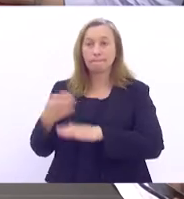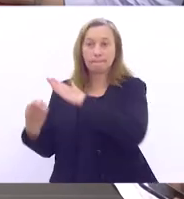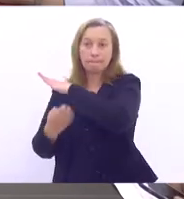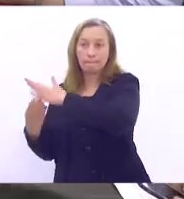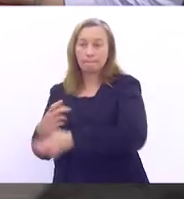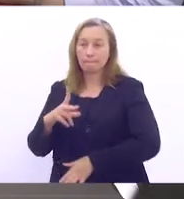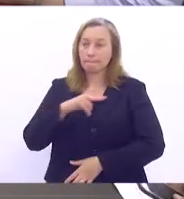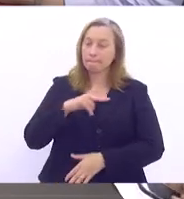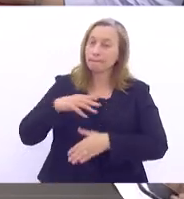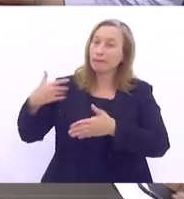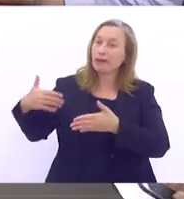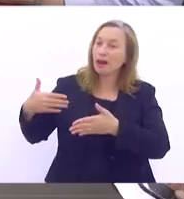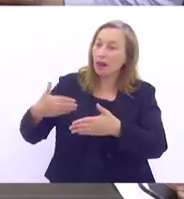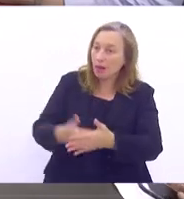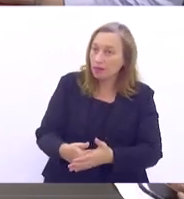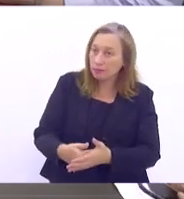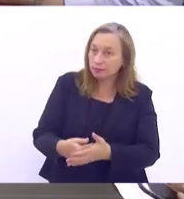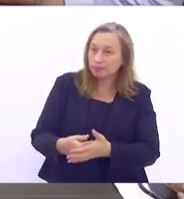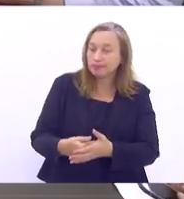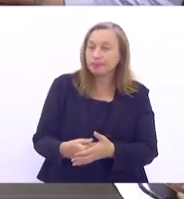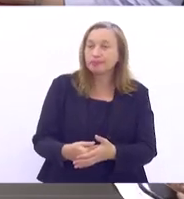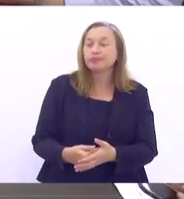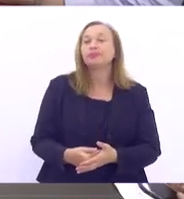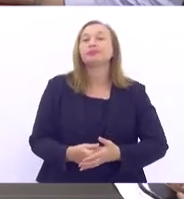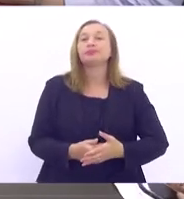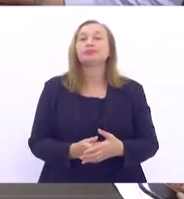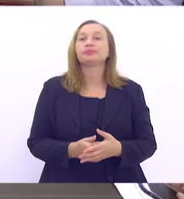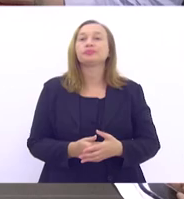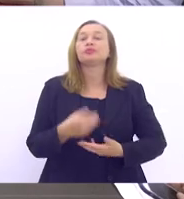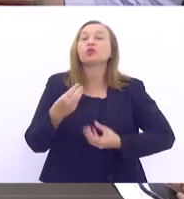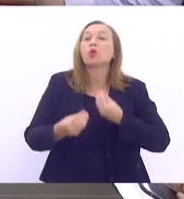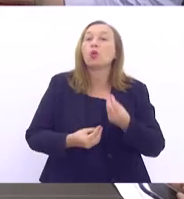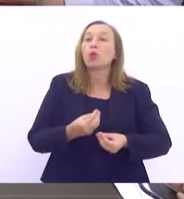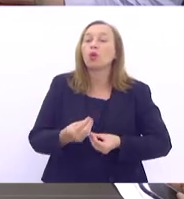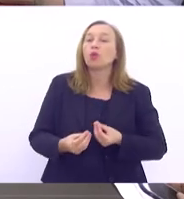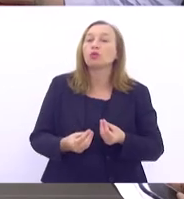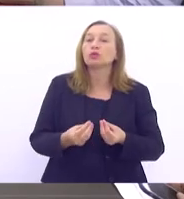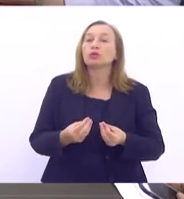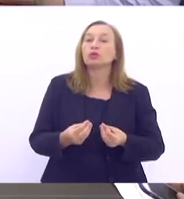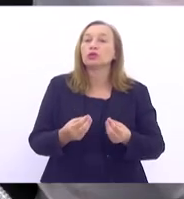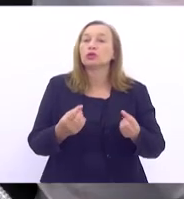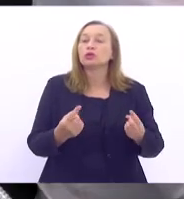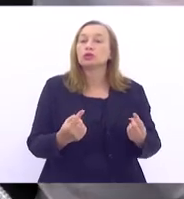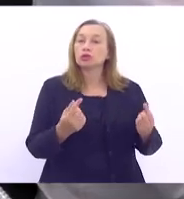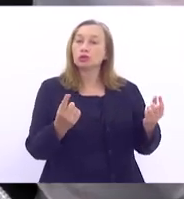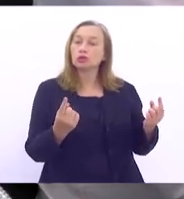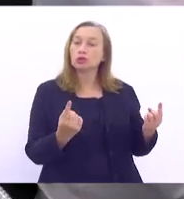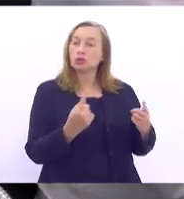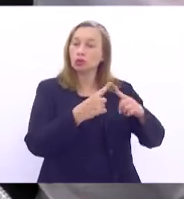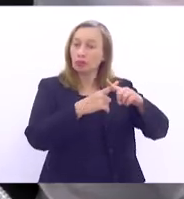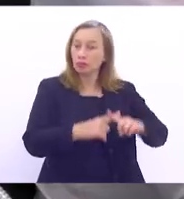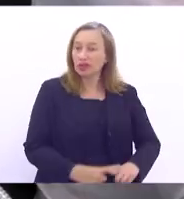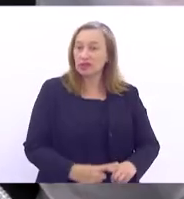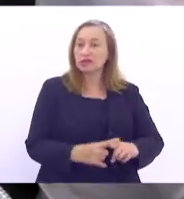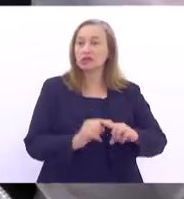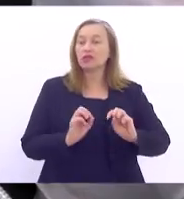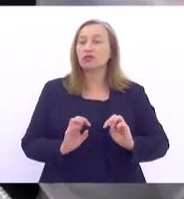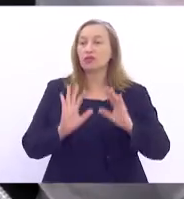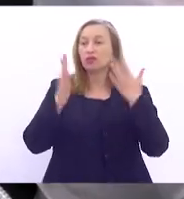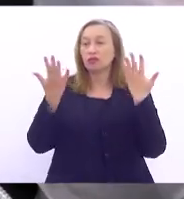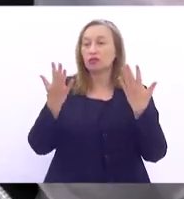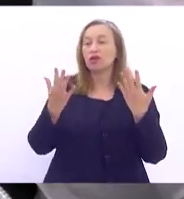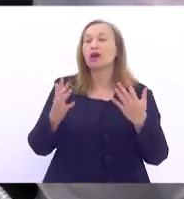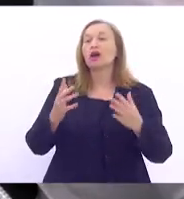eles, ao longo do tempo e na forma que os eventos vêm acontecendo, há o custeio no próprio